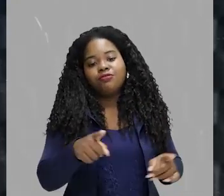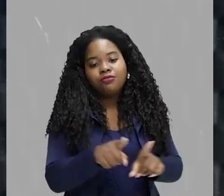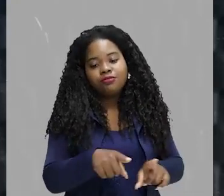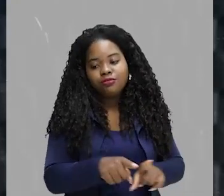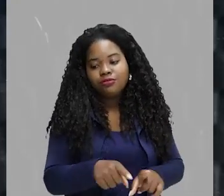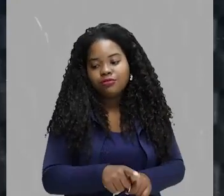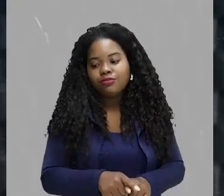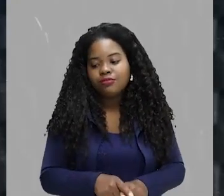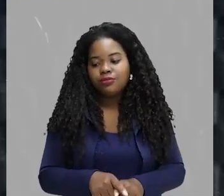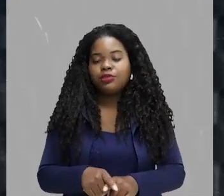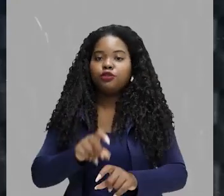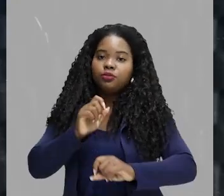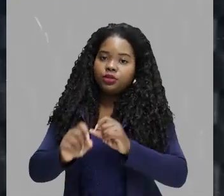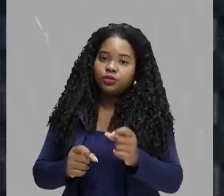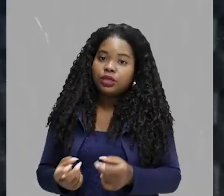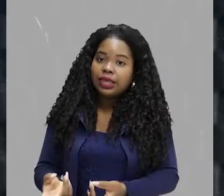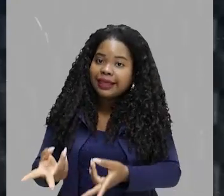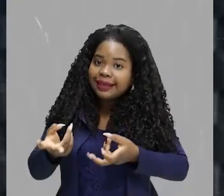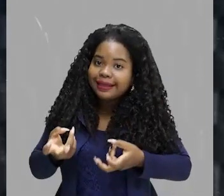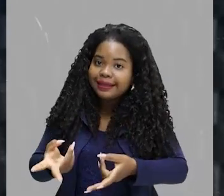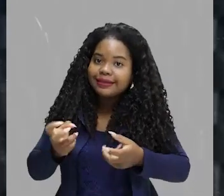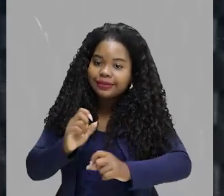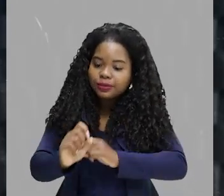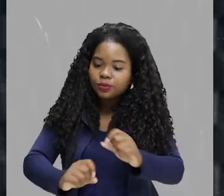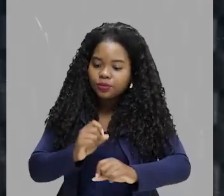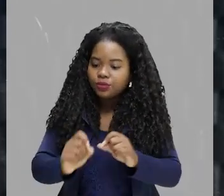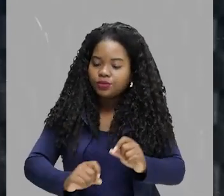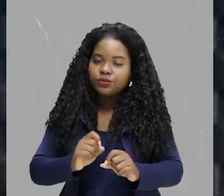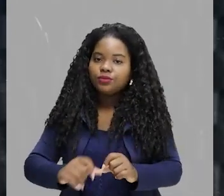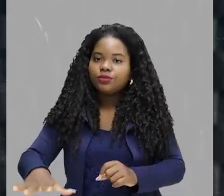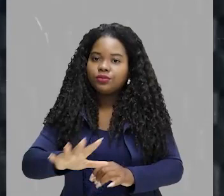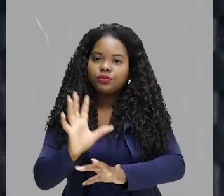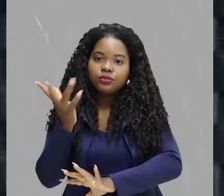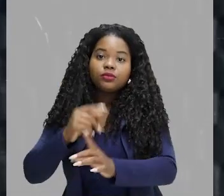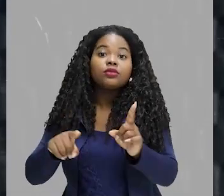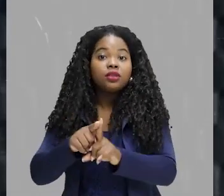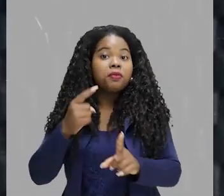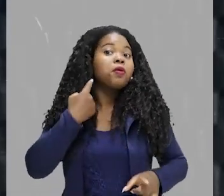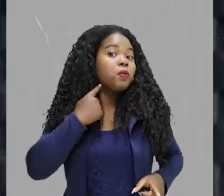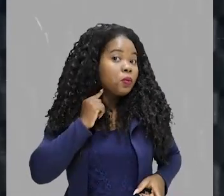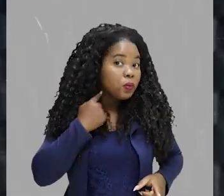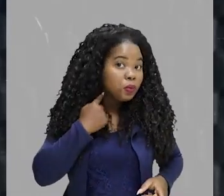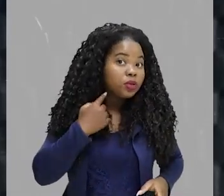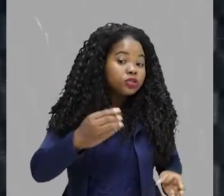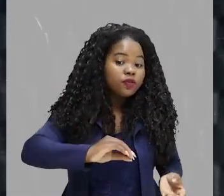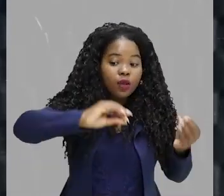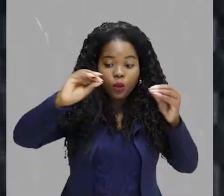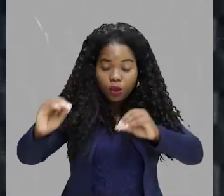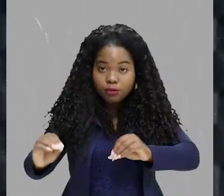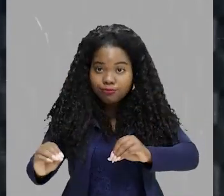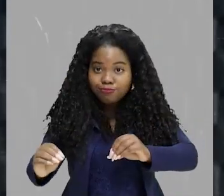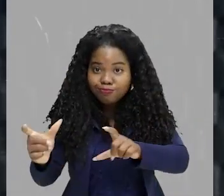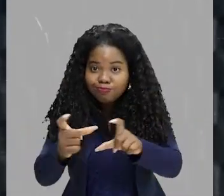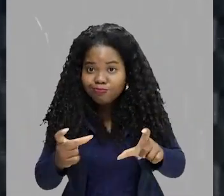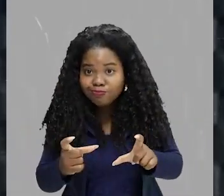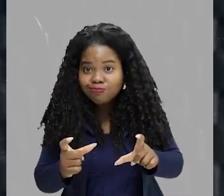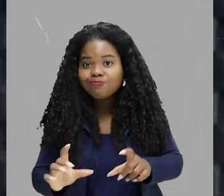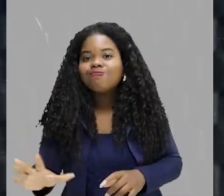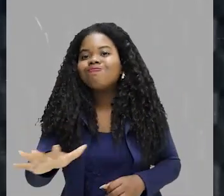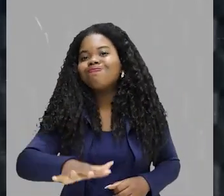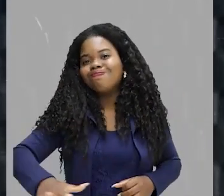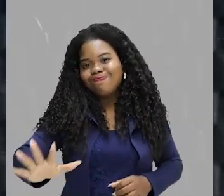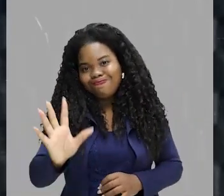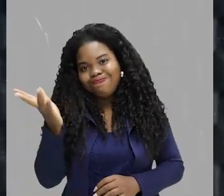o lixo que a gente gera, para onde que ele vai? Muitas vezes para o meio ambiente também. A gente tira do meio ambiente e a gente volta em forma de